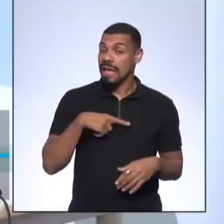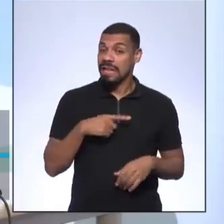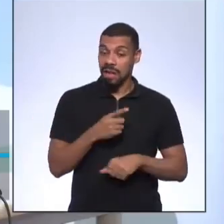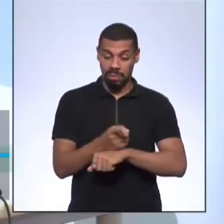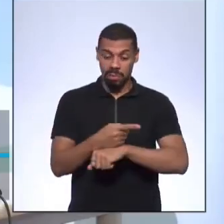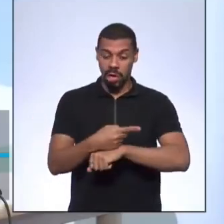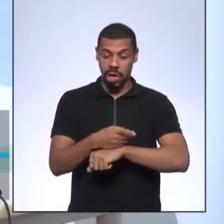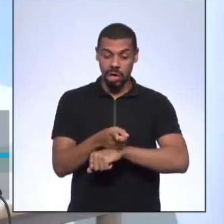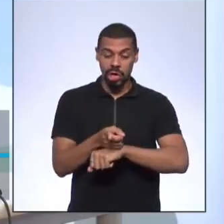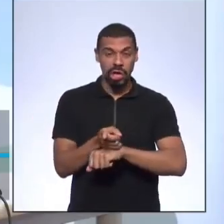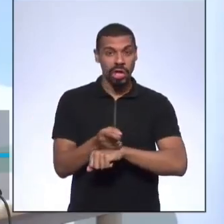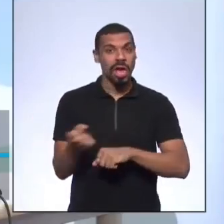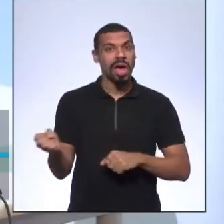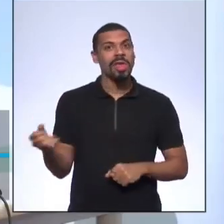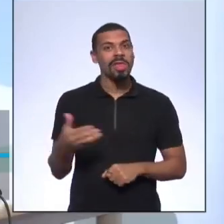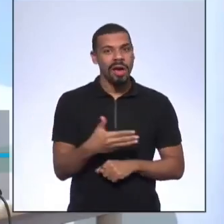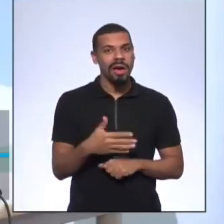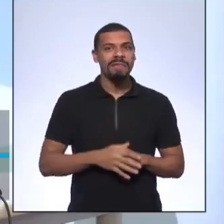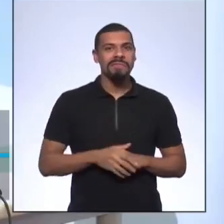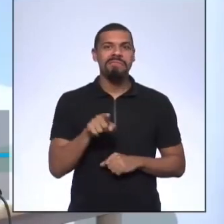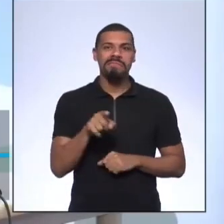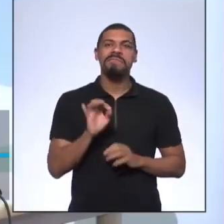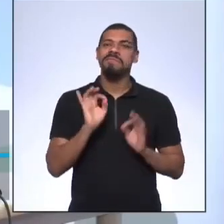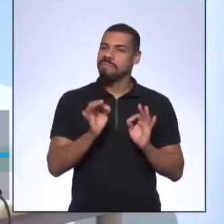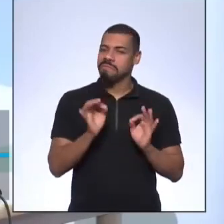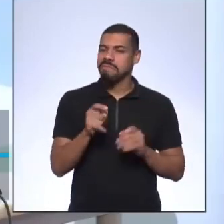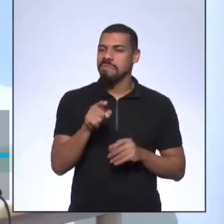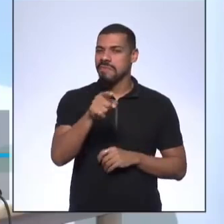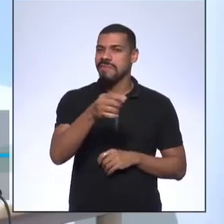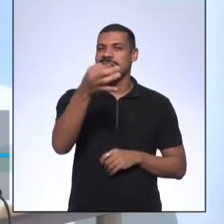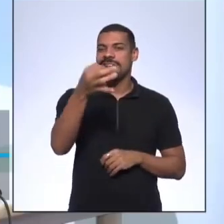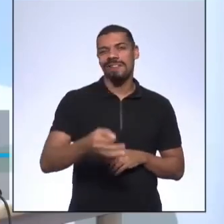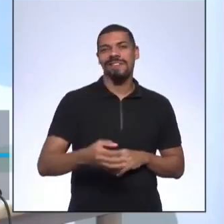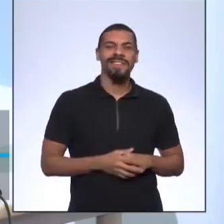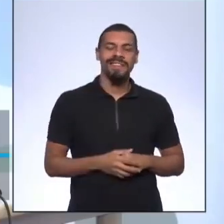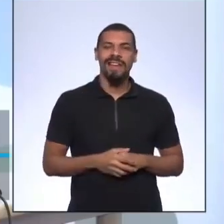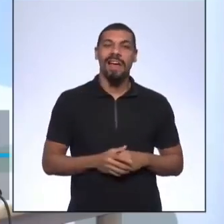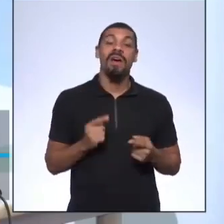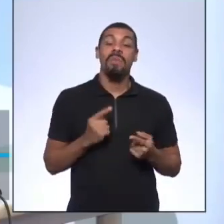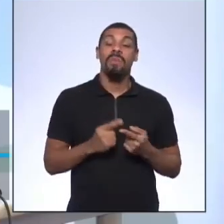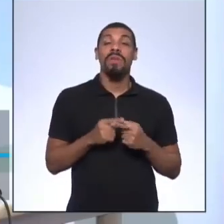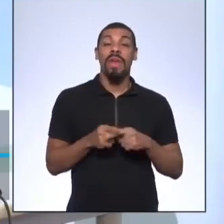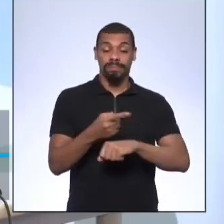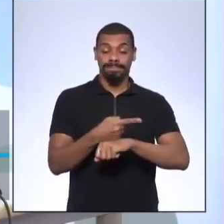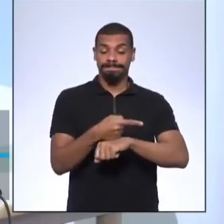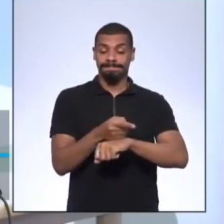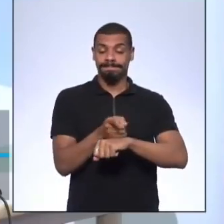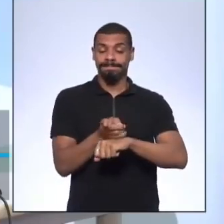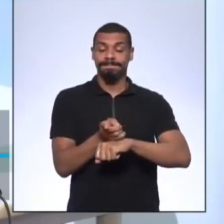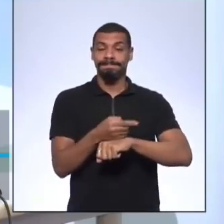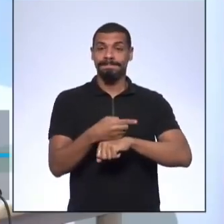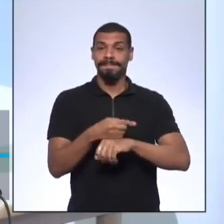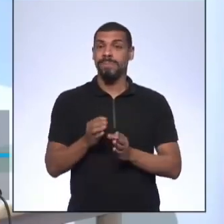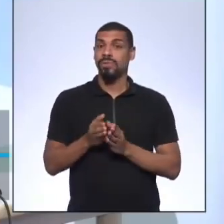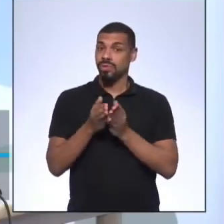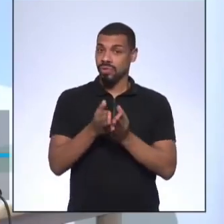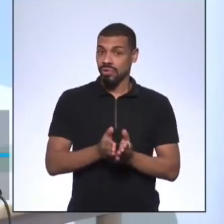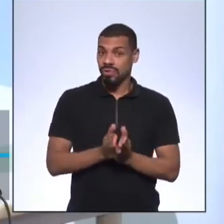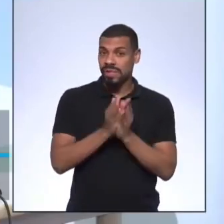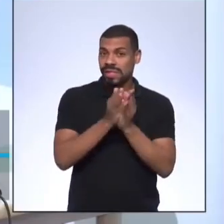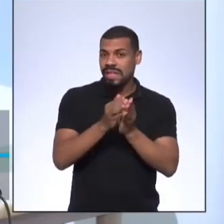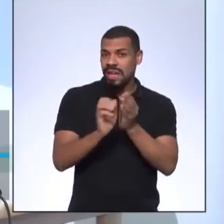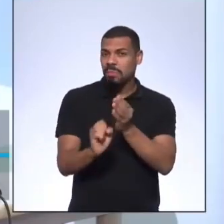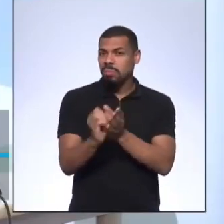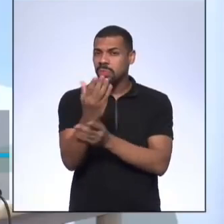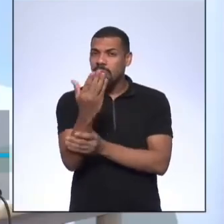bússola moderna. Então, quem colocou que é bússola, acertou. E a bússola é um instrumento de navegação que foi